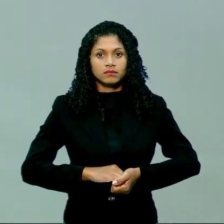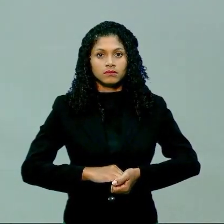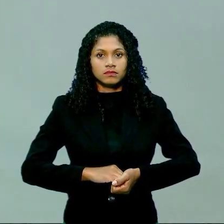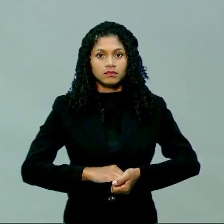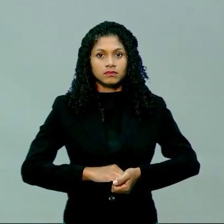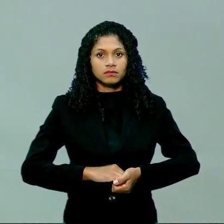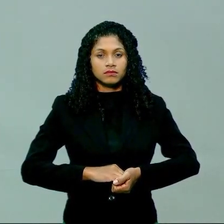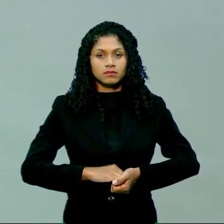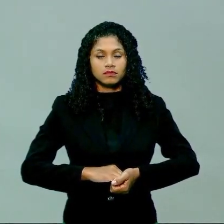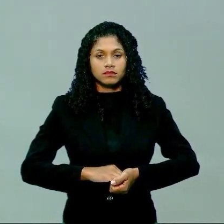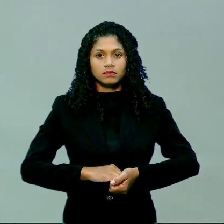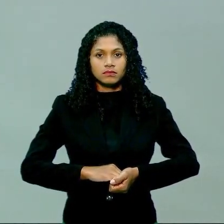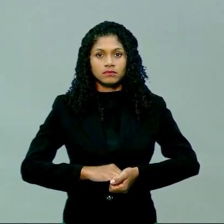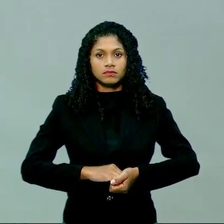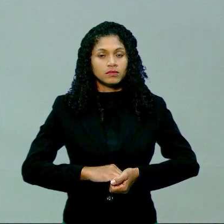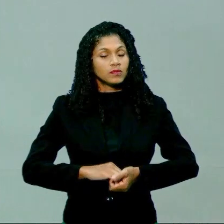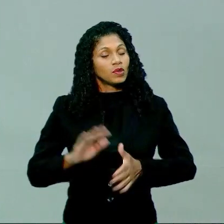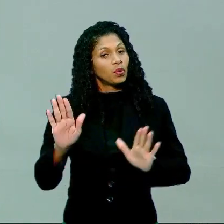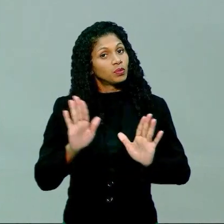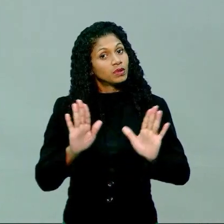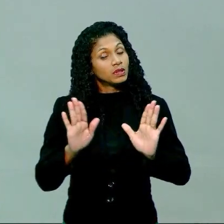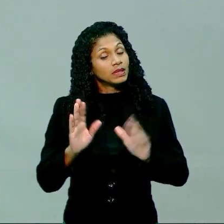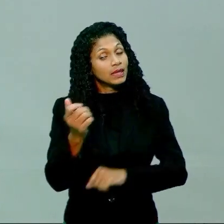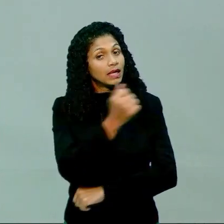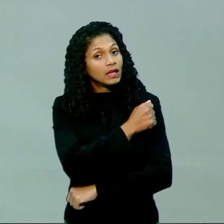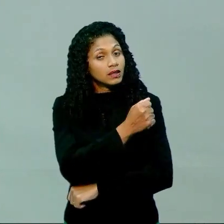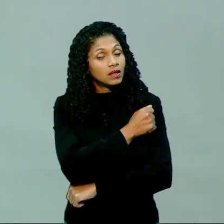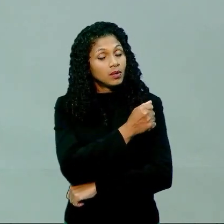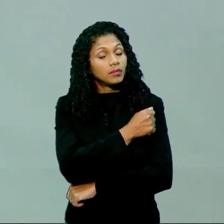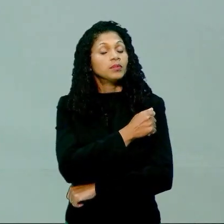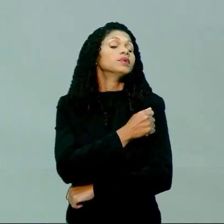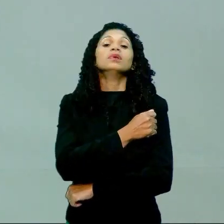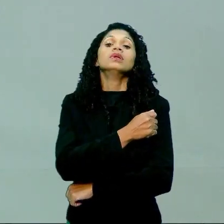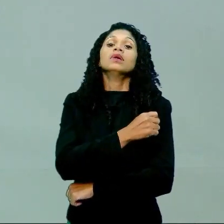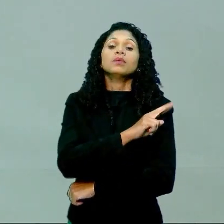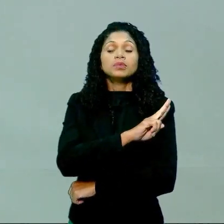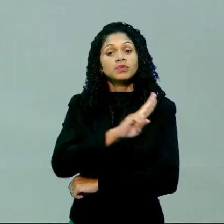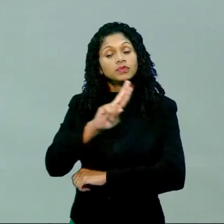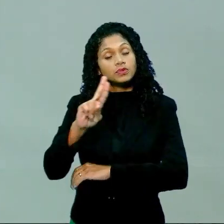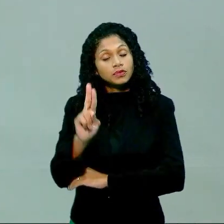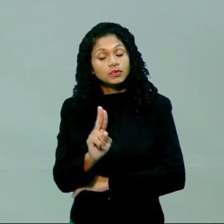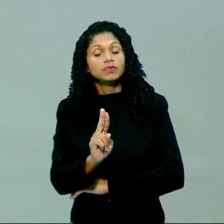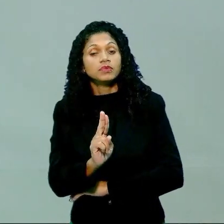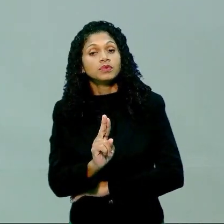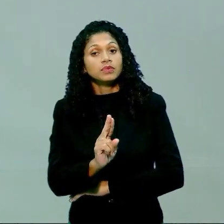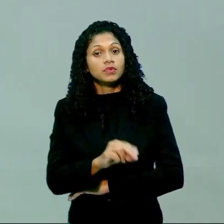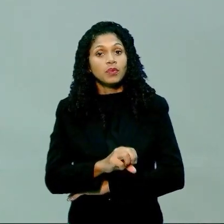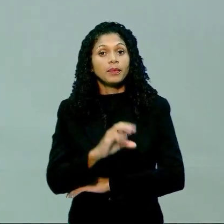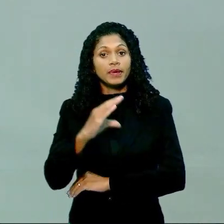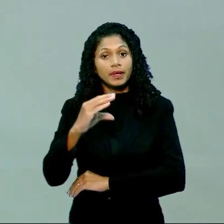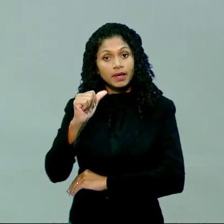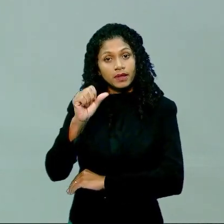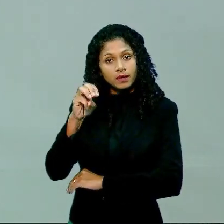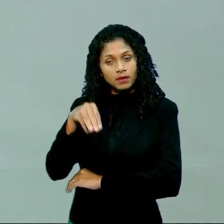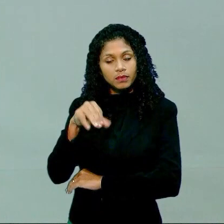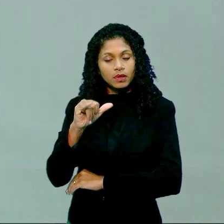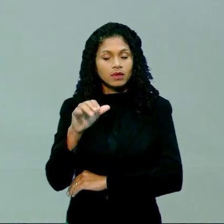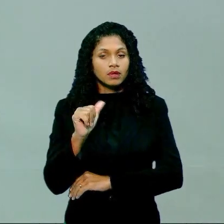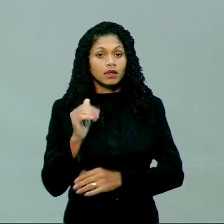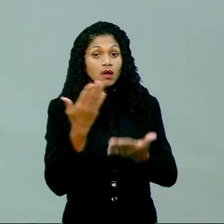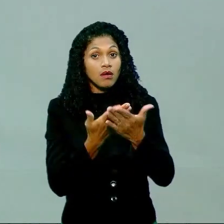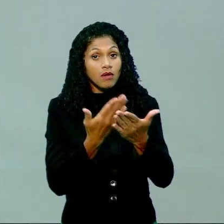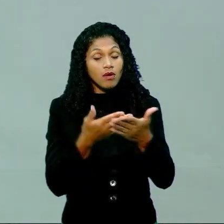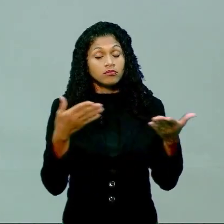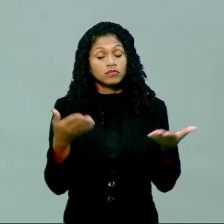Hi students! Olá alunos! My name is Camila, meu nome é Camila, e na aula de hoje nós vamos estudar sobre